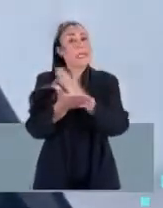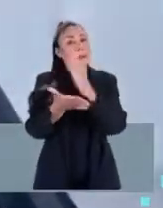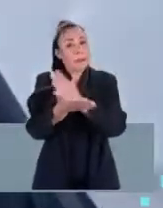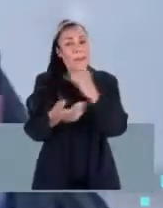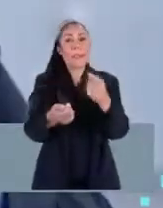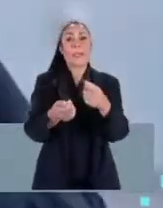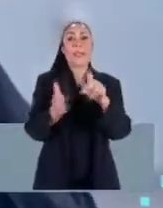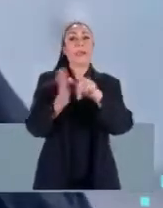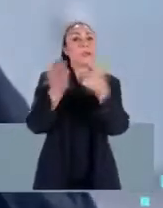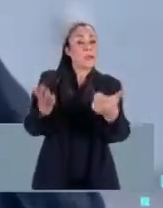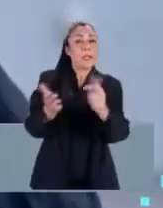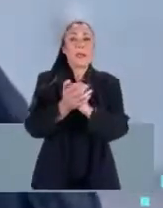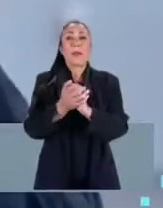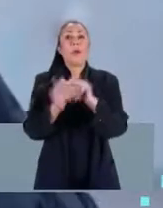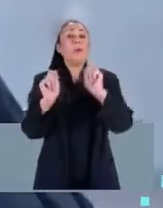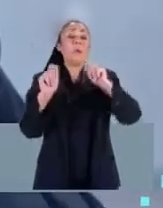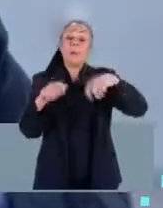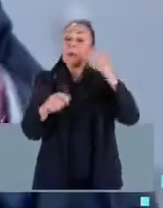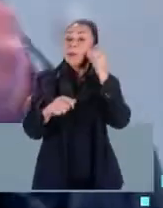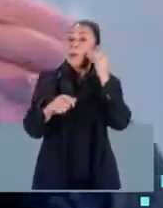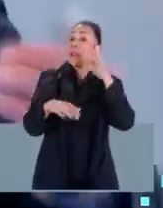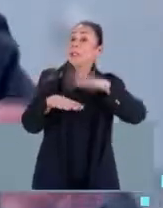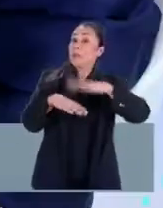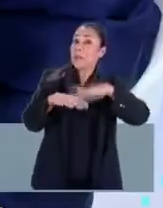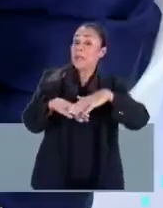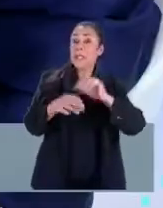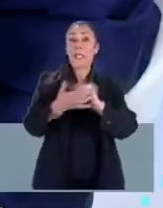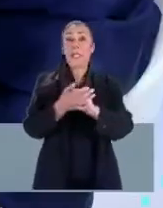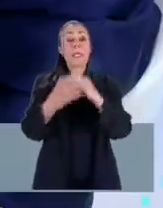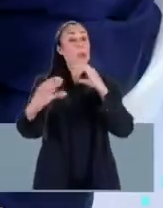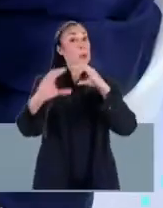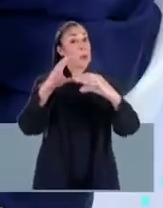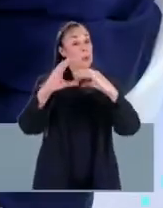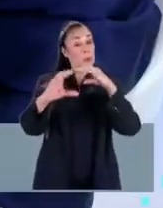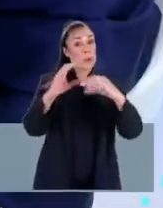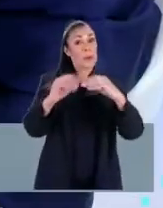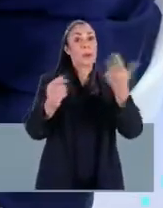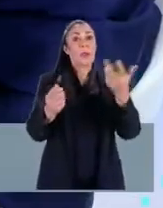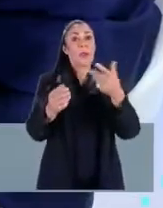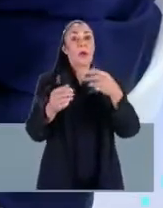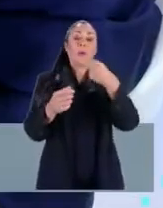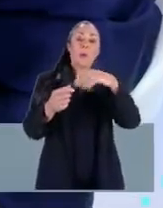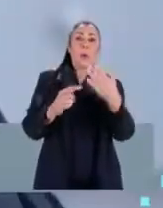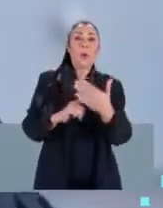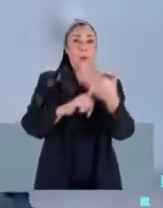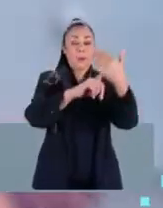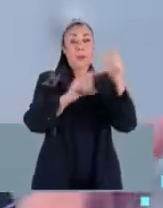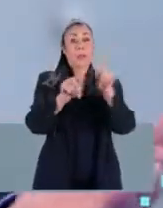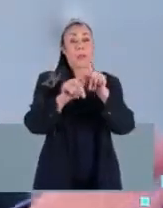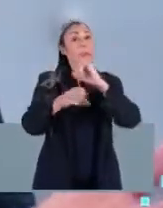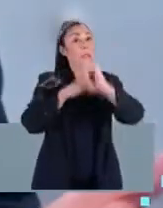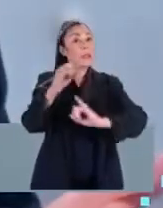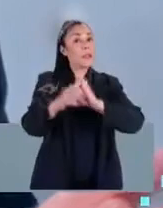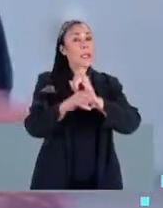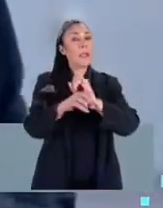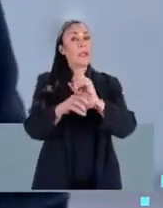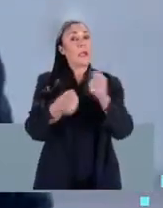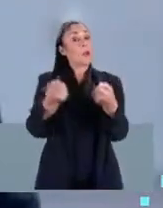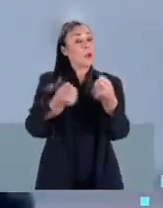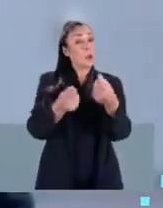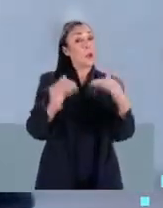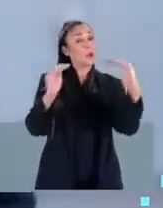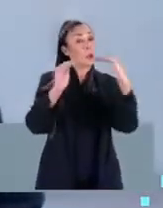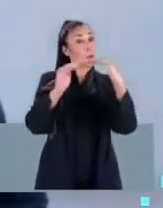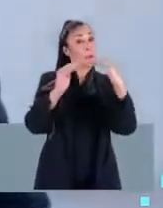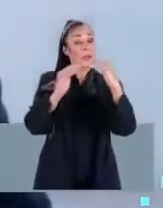pode regular jornal, você pode tentar fazer com que os meios de comunicação no campo eletrônico e na internet possam ser regulados de